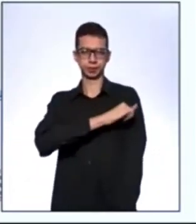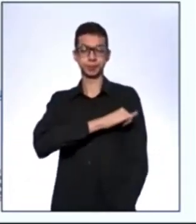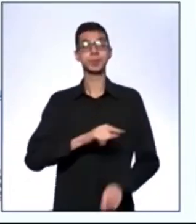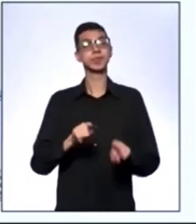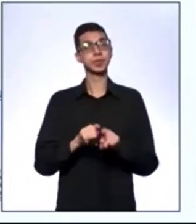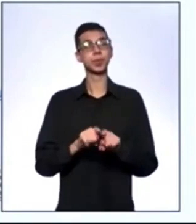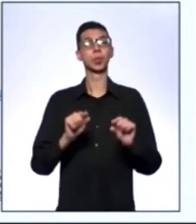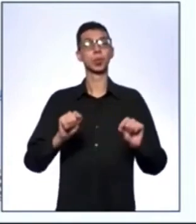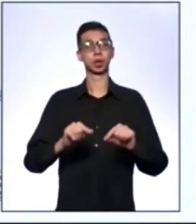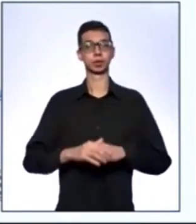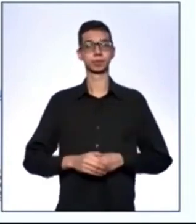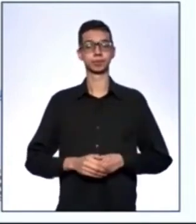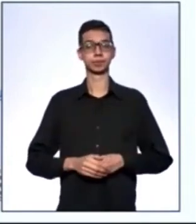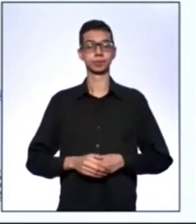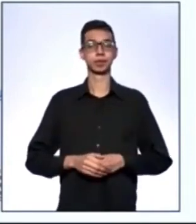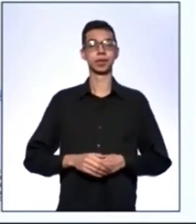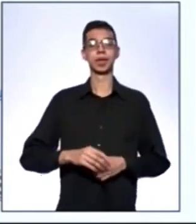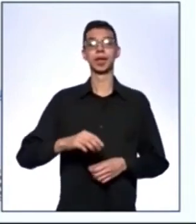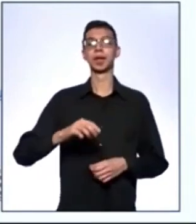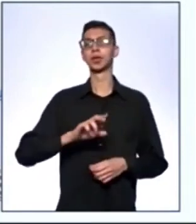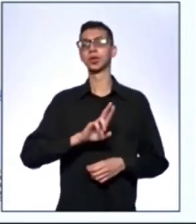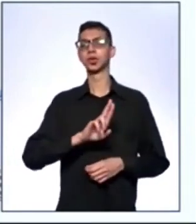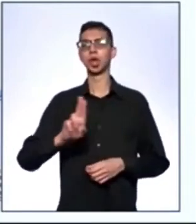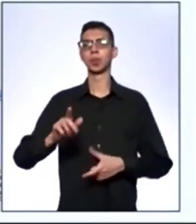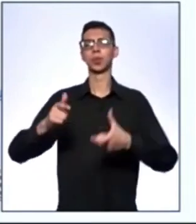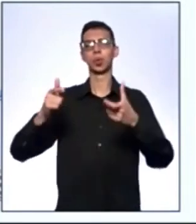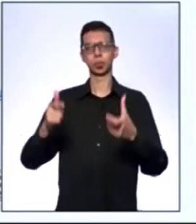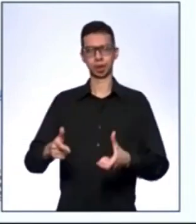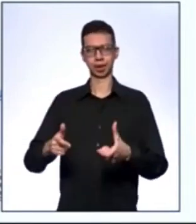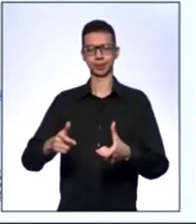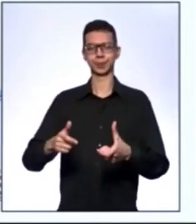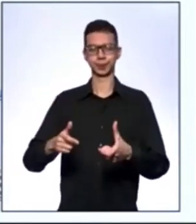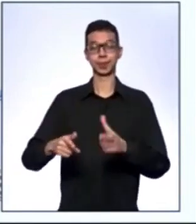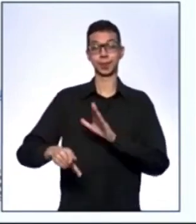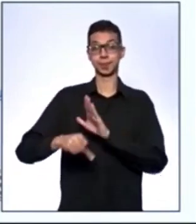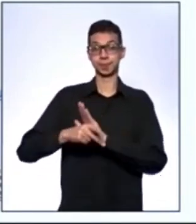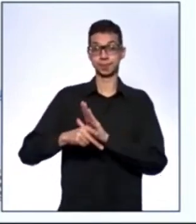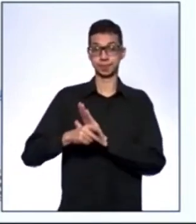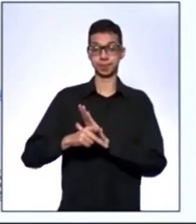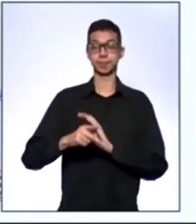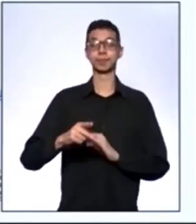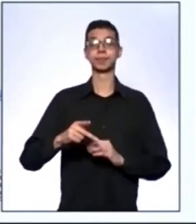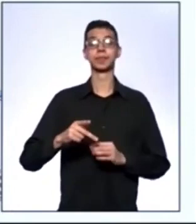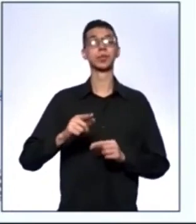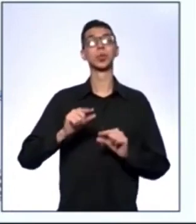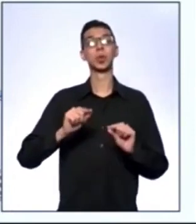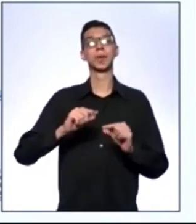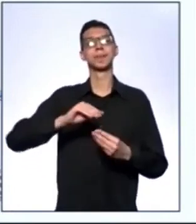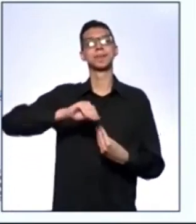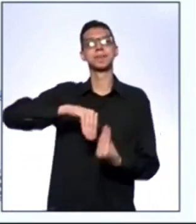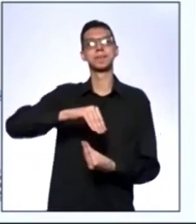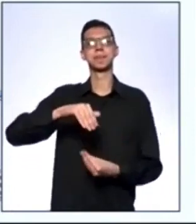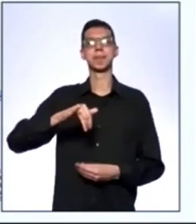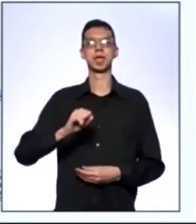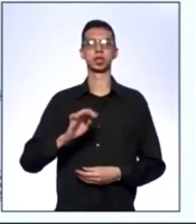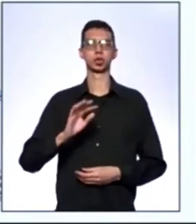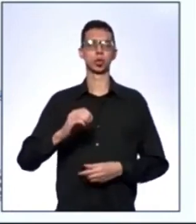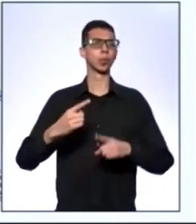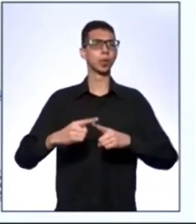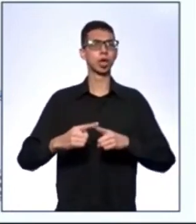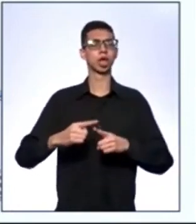misto. Misto. Por que misto? Ele é ao mesmo tempo um espaço geográfico, um